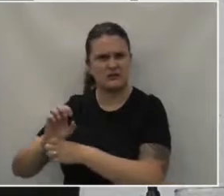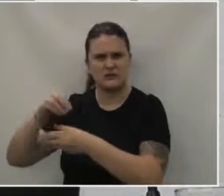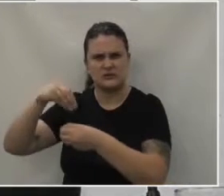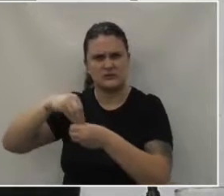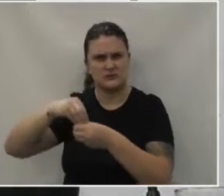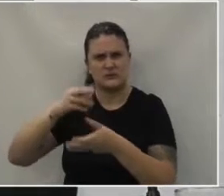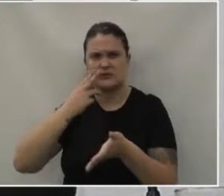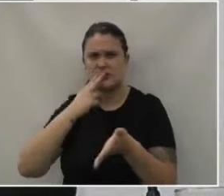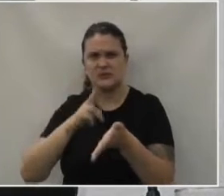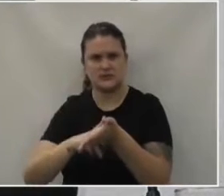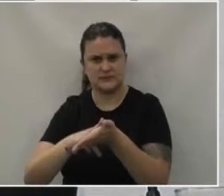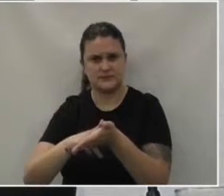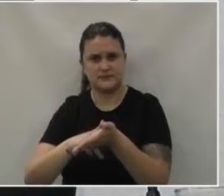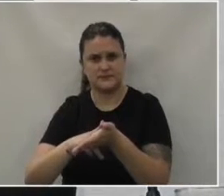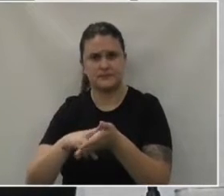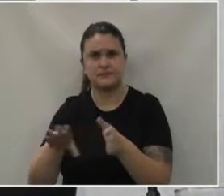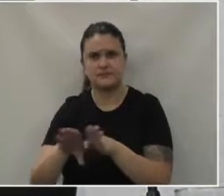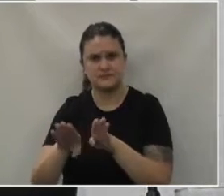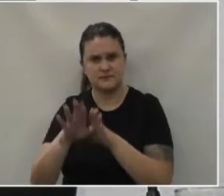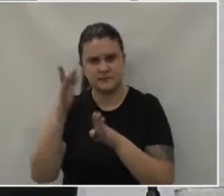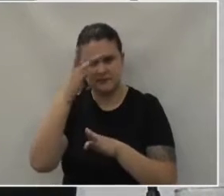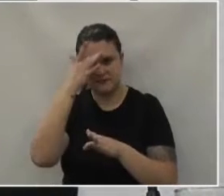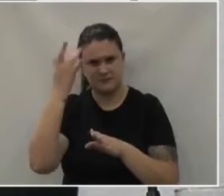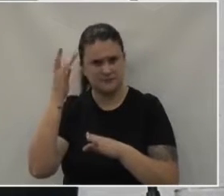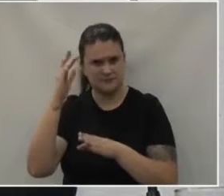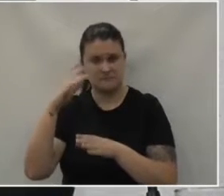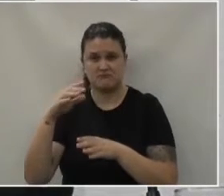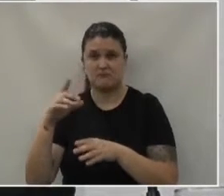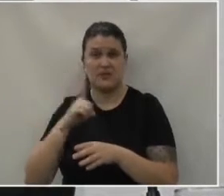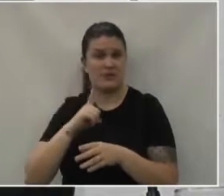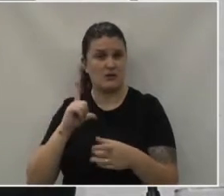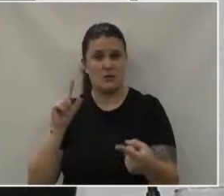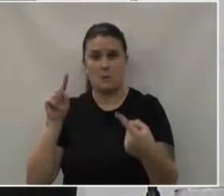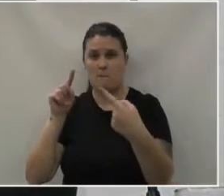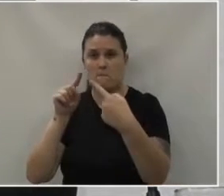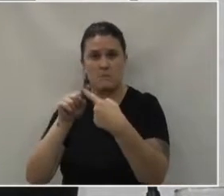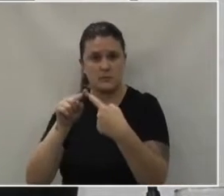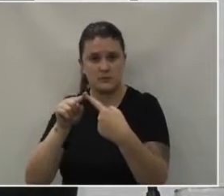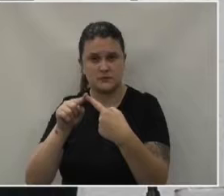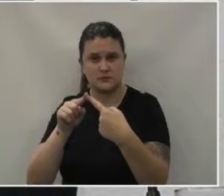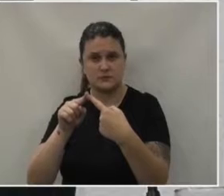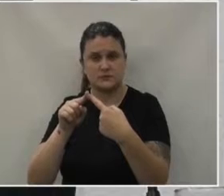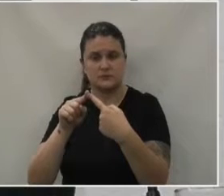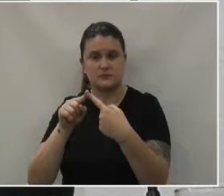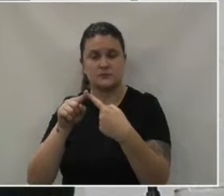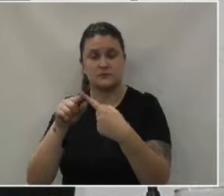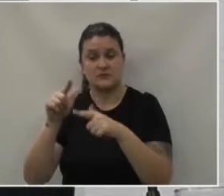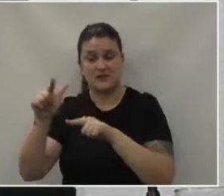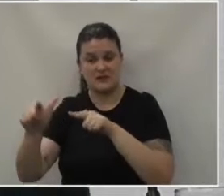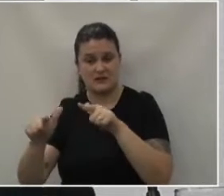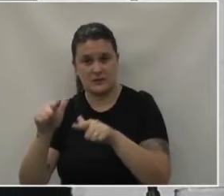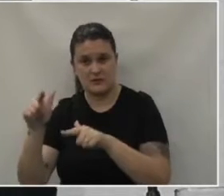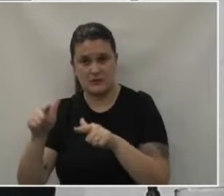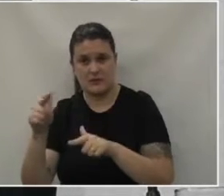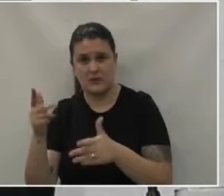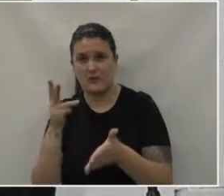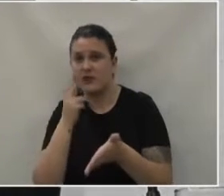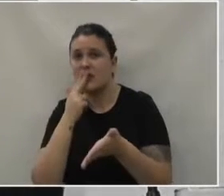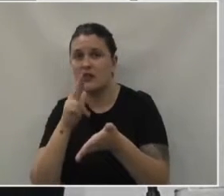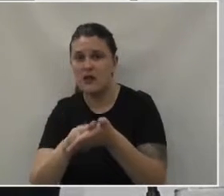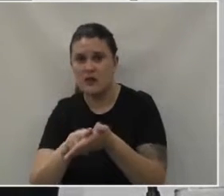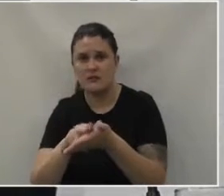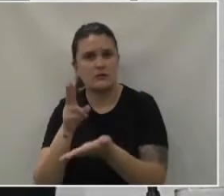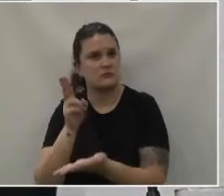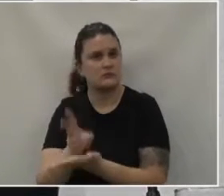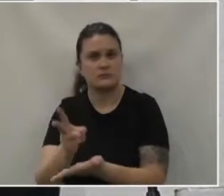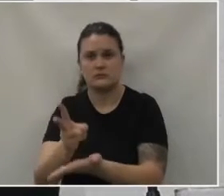Correios e cidadãos cujo objetivo maior é assegurar que os serviços postais